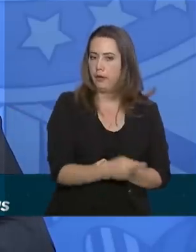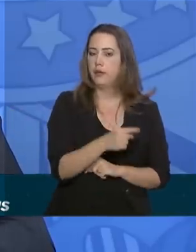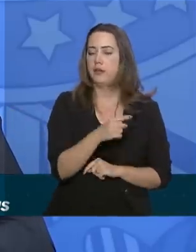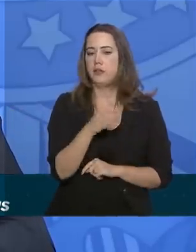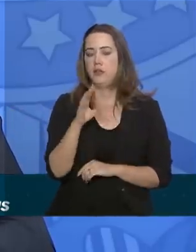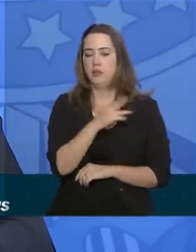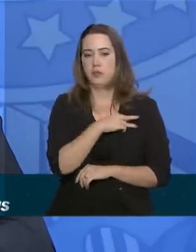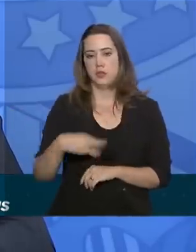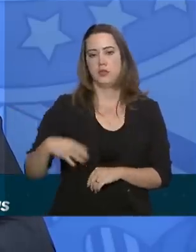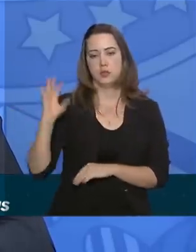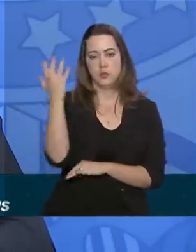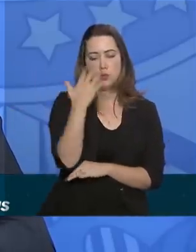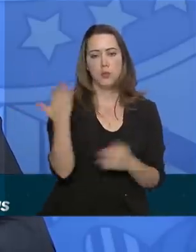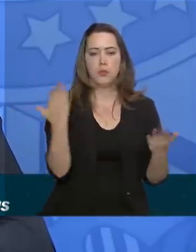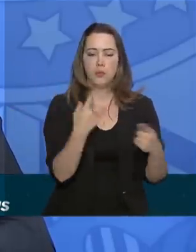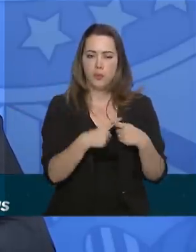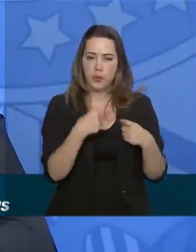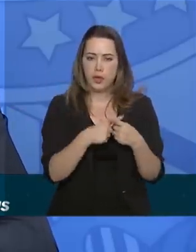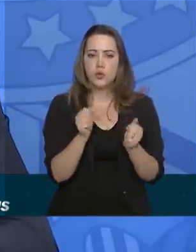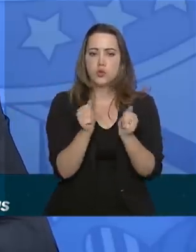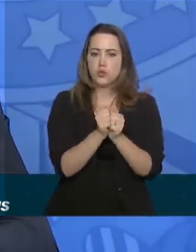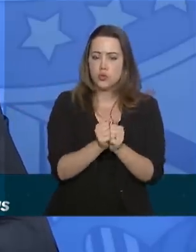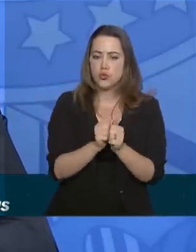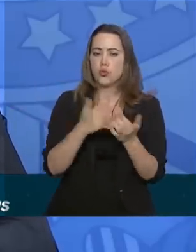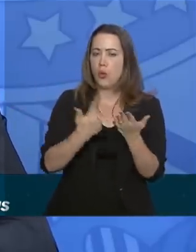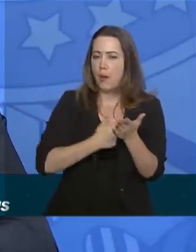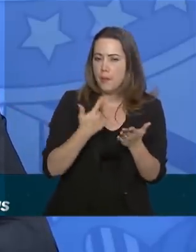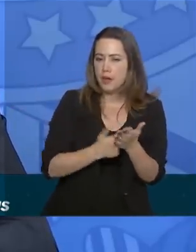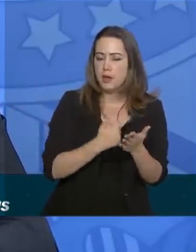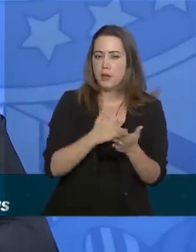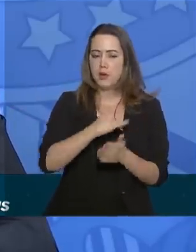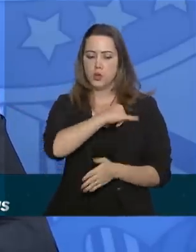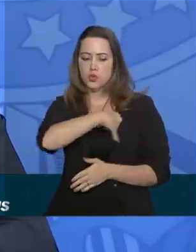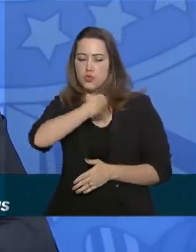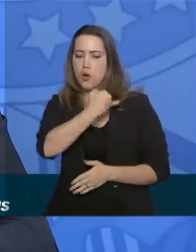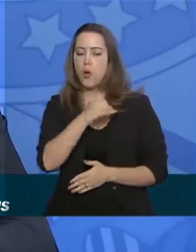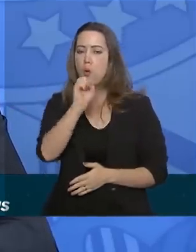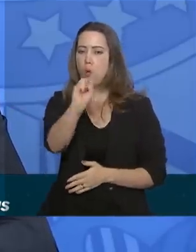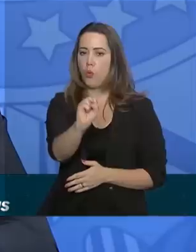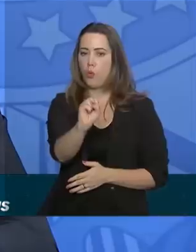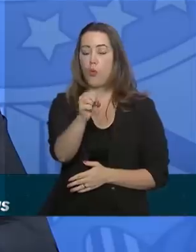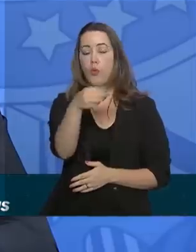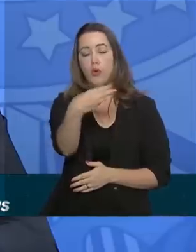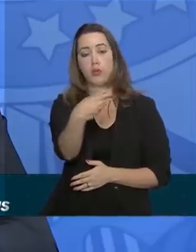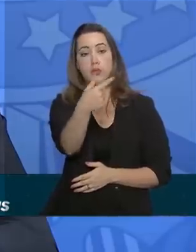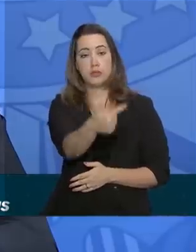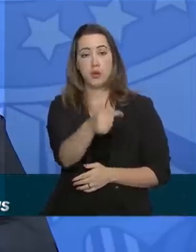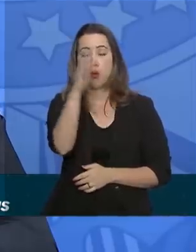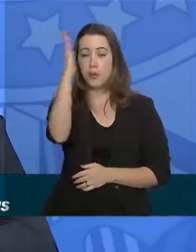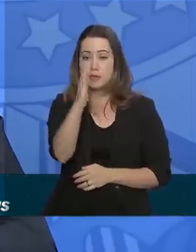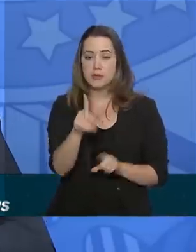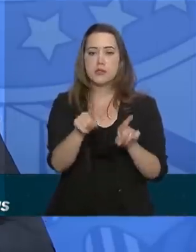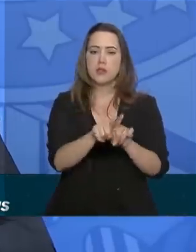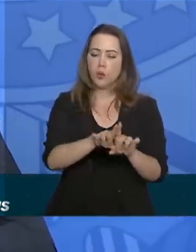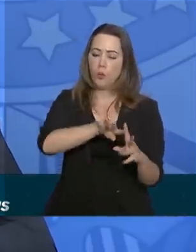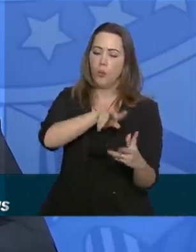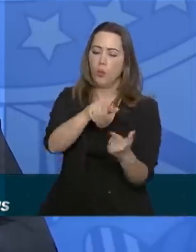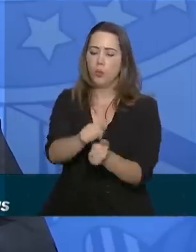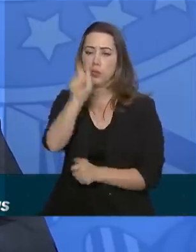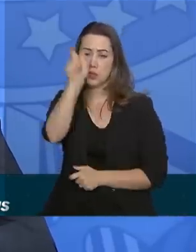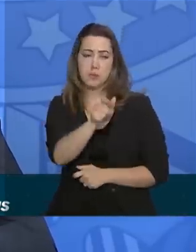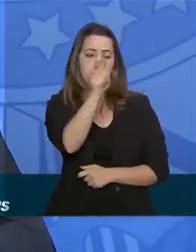verdade com joão 8 32 é o brasil o mundo o ser humano tem muito a ganhar